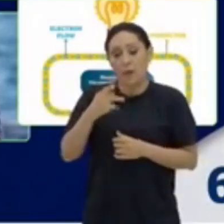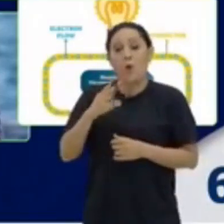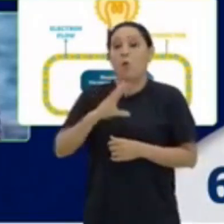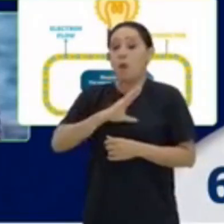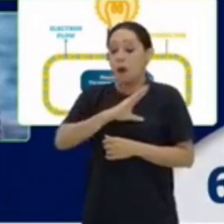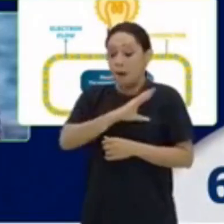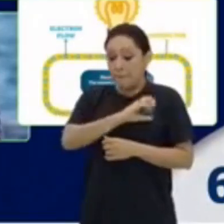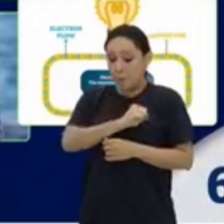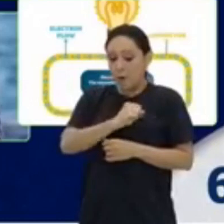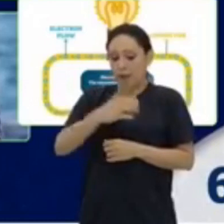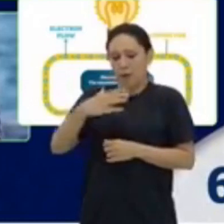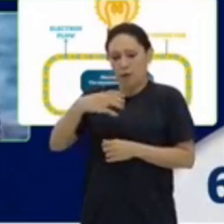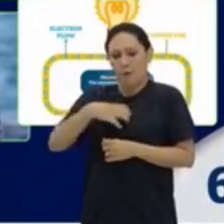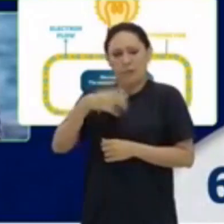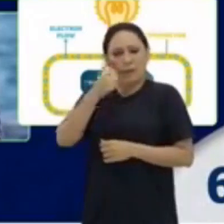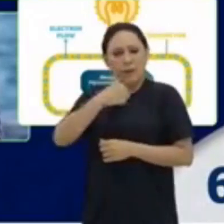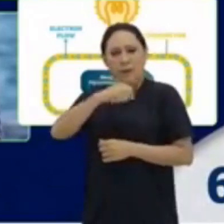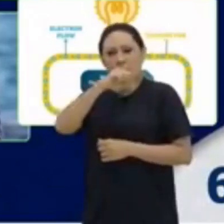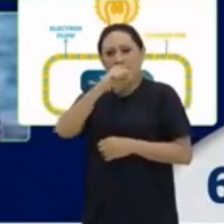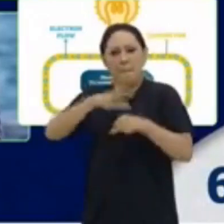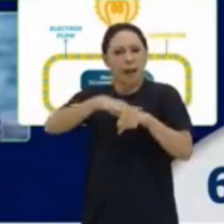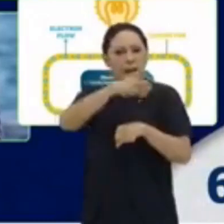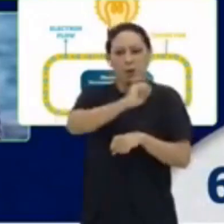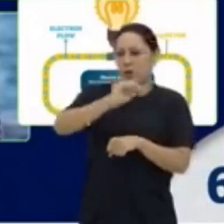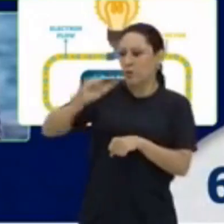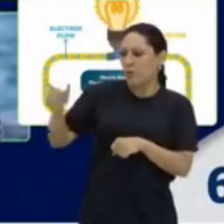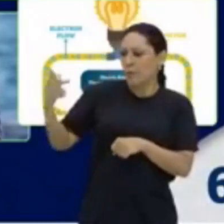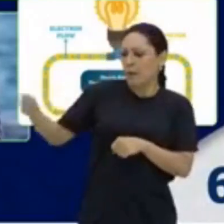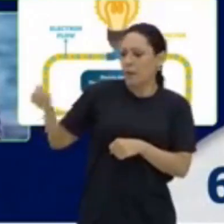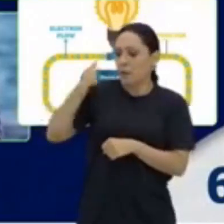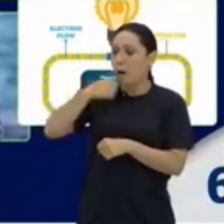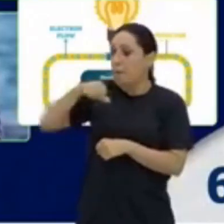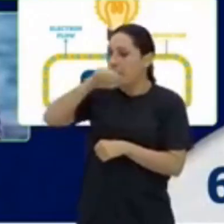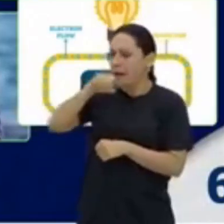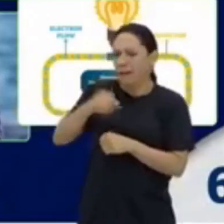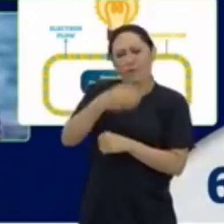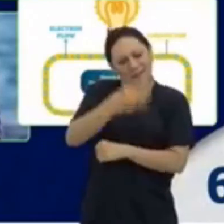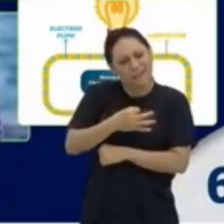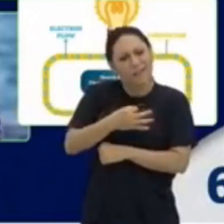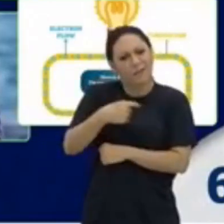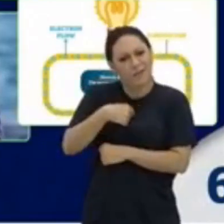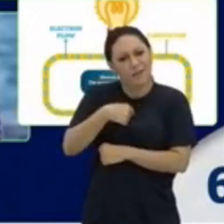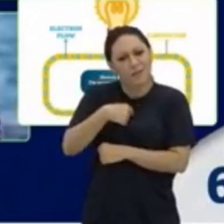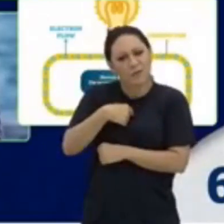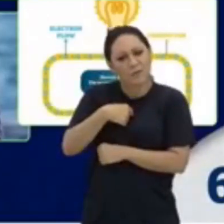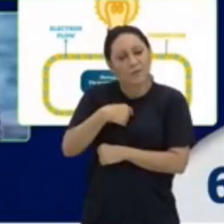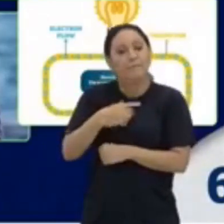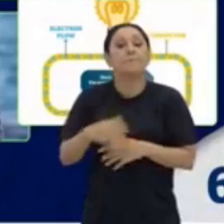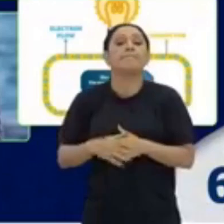que eu sinto pela minha mãe é maior do que o amor que tu sente pela tua mãe. Tô certo, não estou?